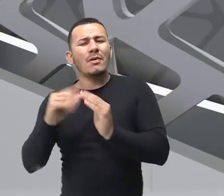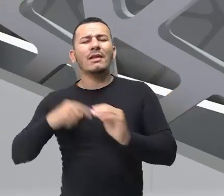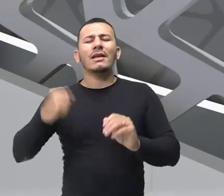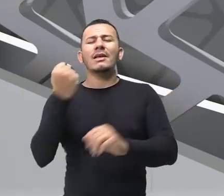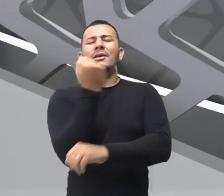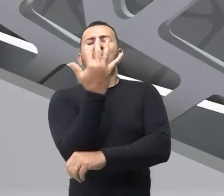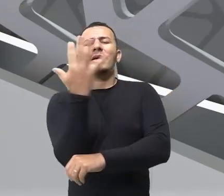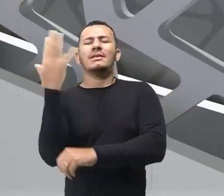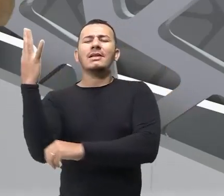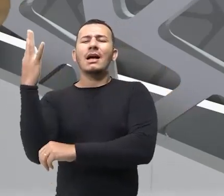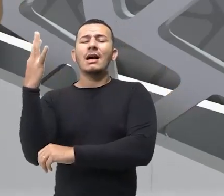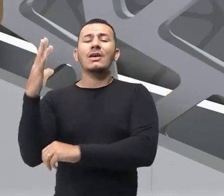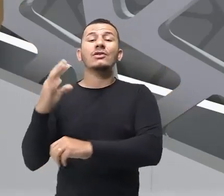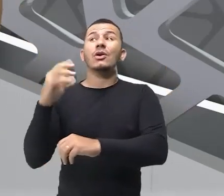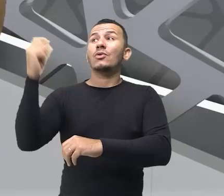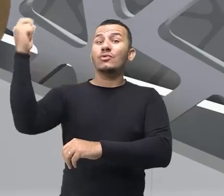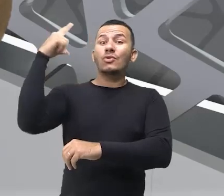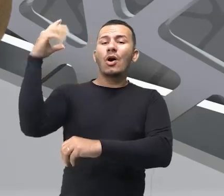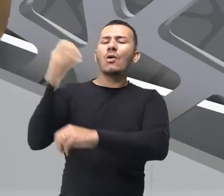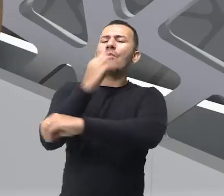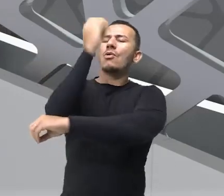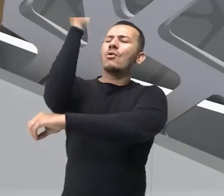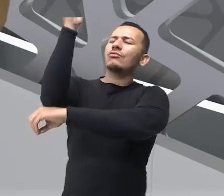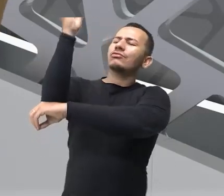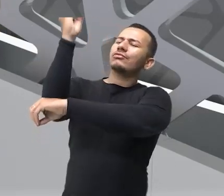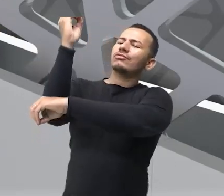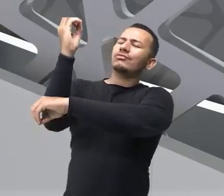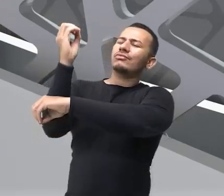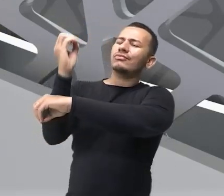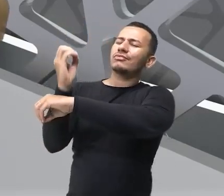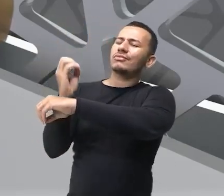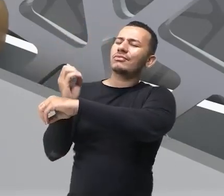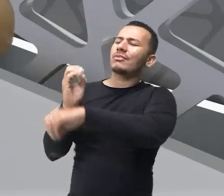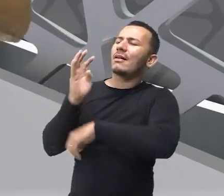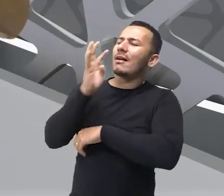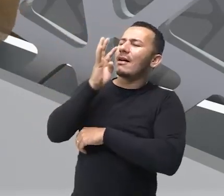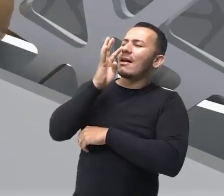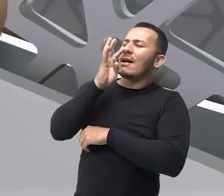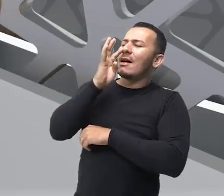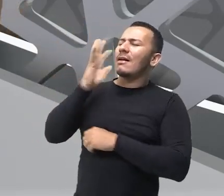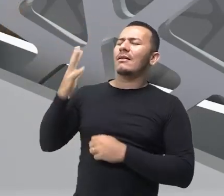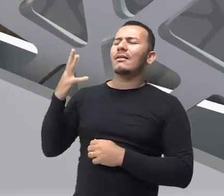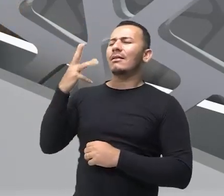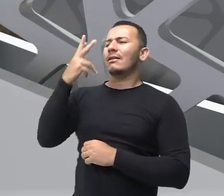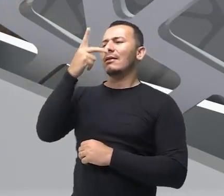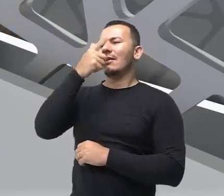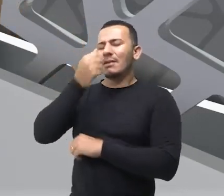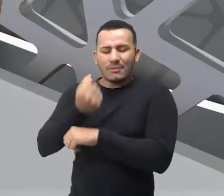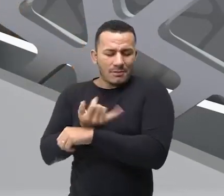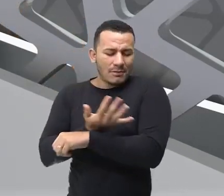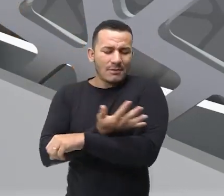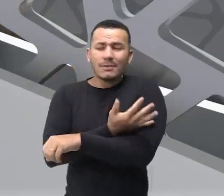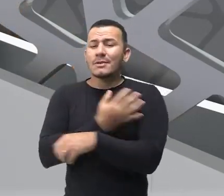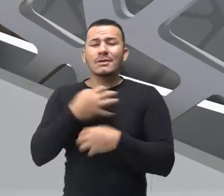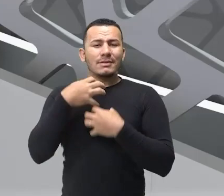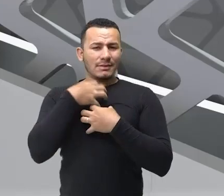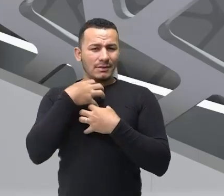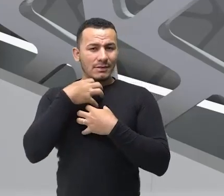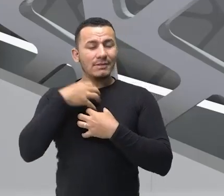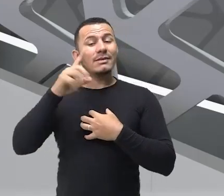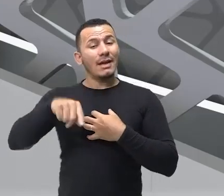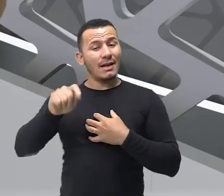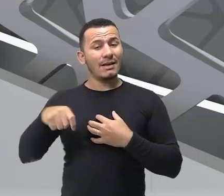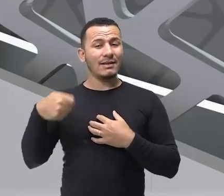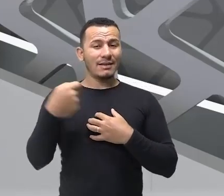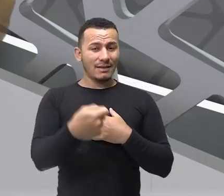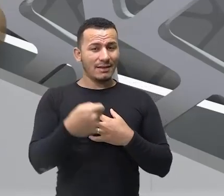observa, por exemplo, o pôr do sol. Você olha o pôr do sol e acha muito bonito, de repente se emociona, certo? Perceba que isso